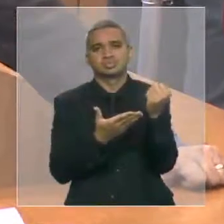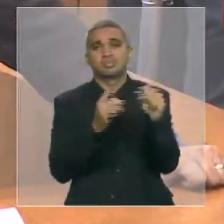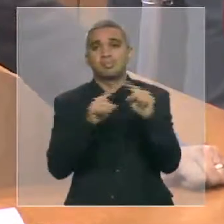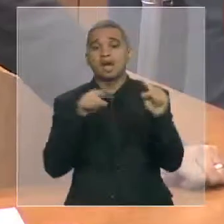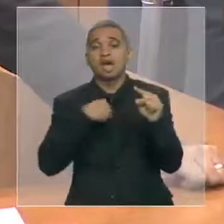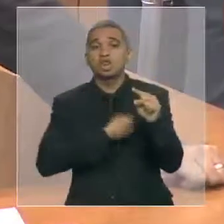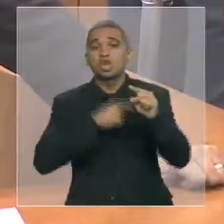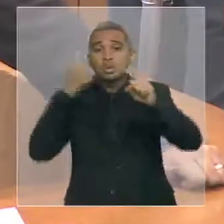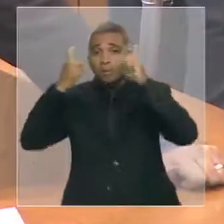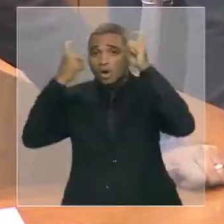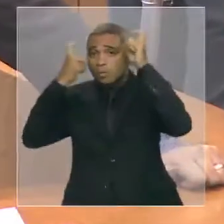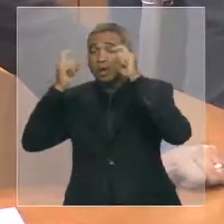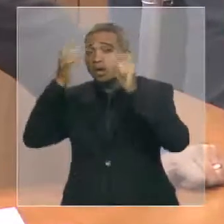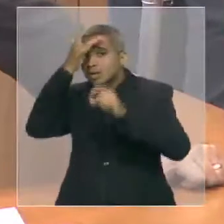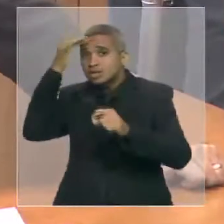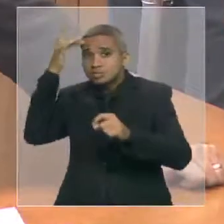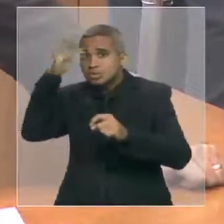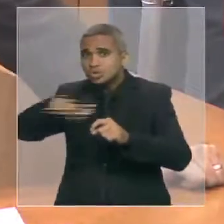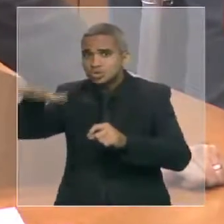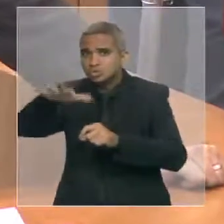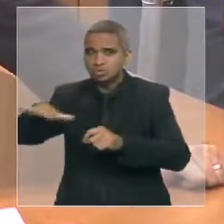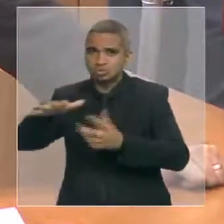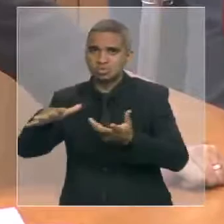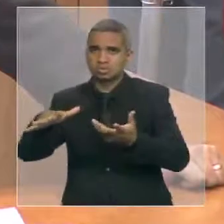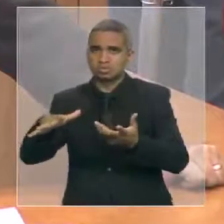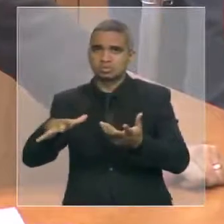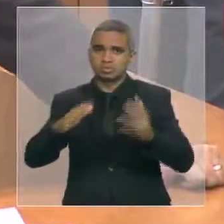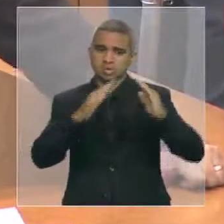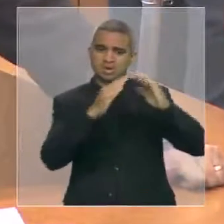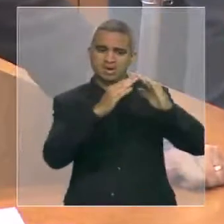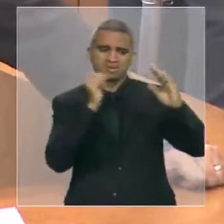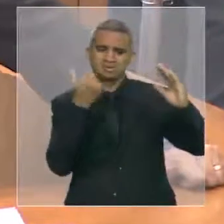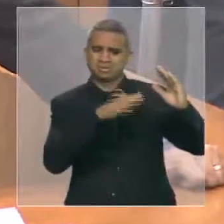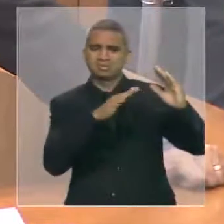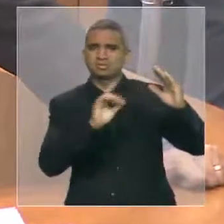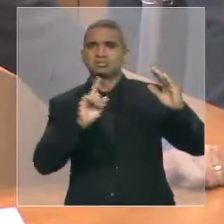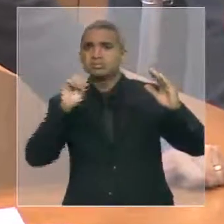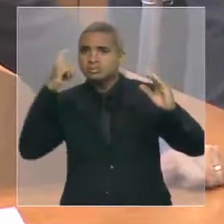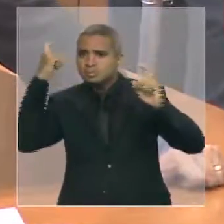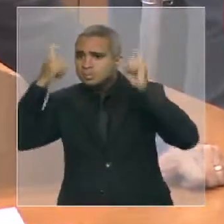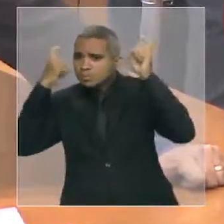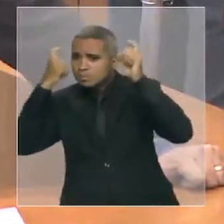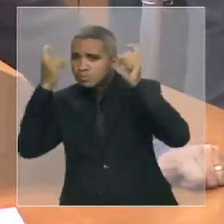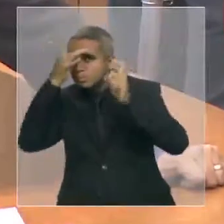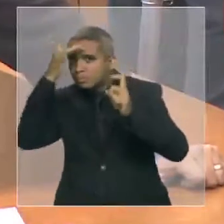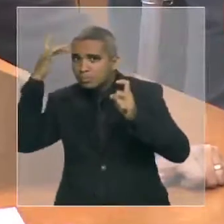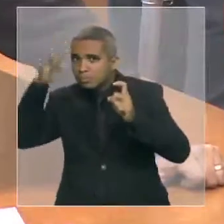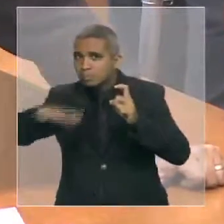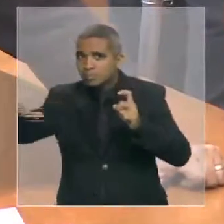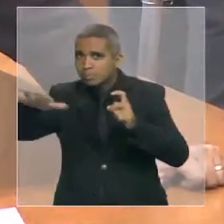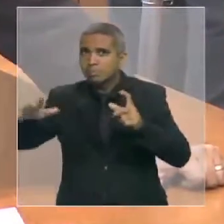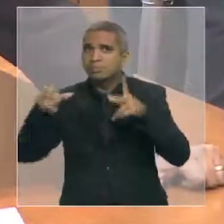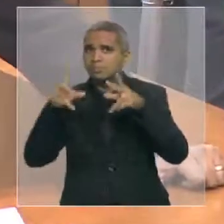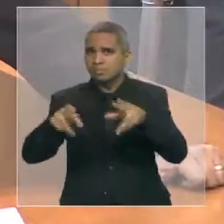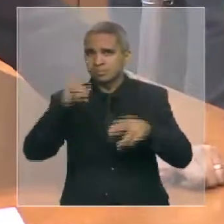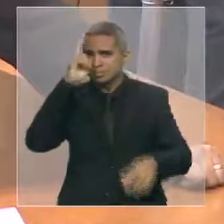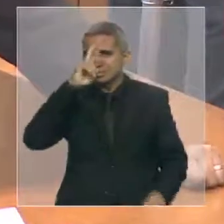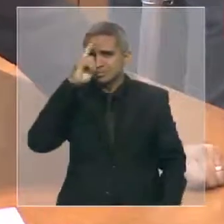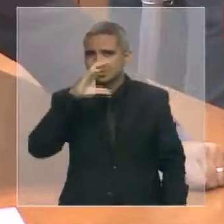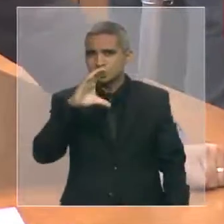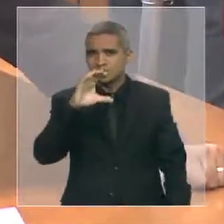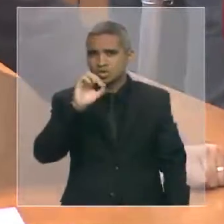as vidas das pessoas, como no caso do assalto em Colinas, teve uma